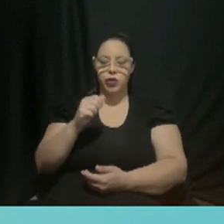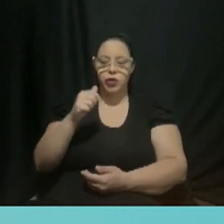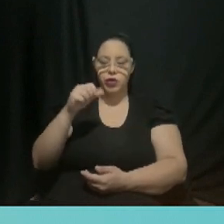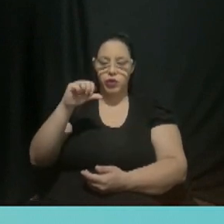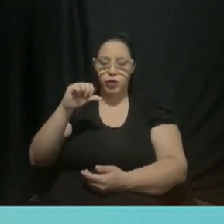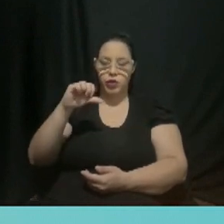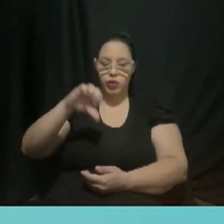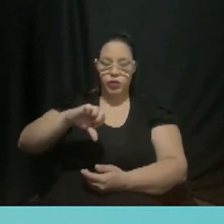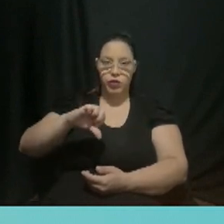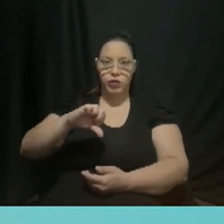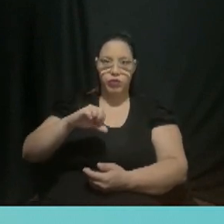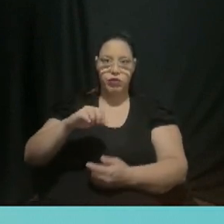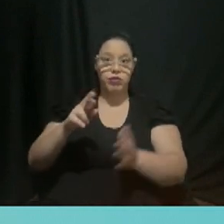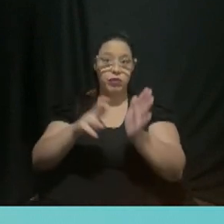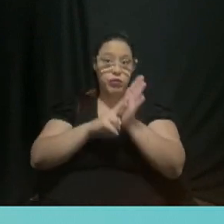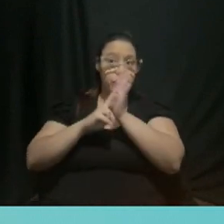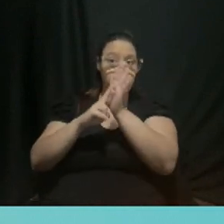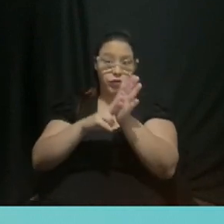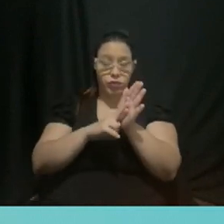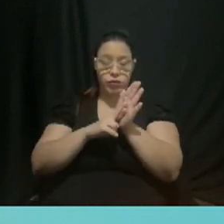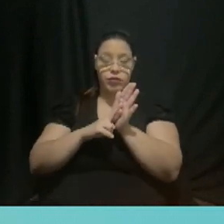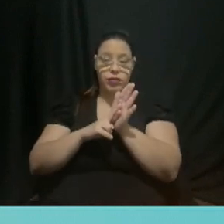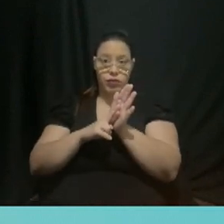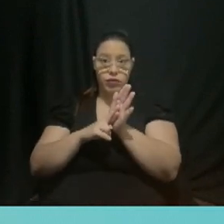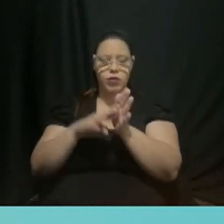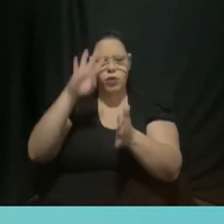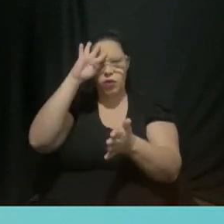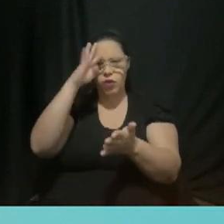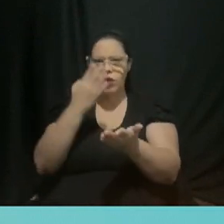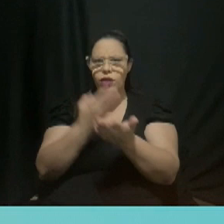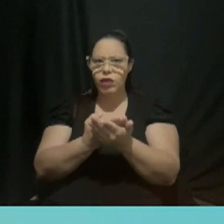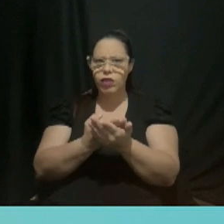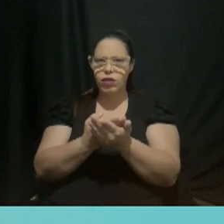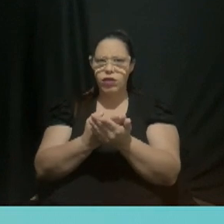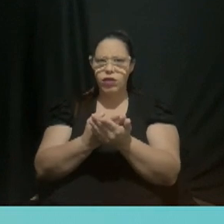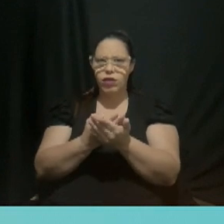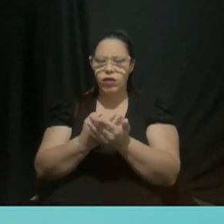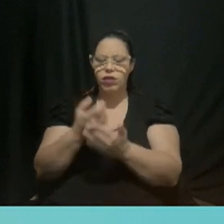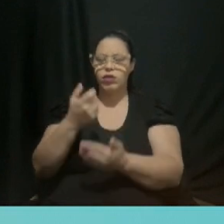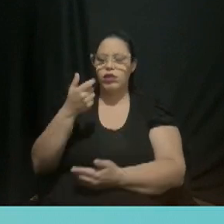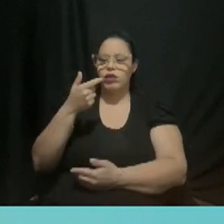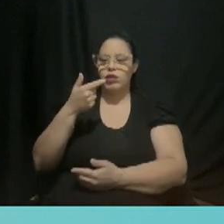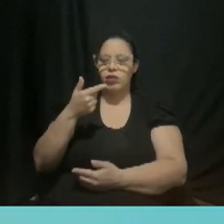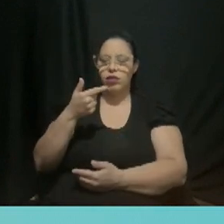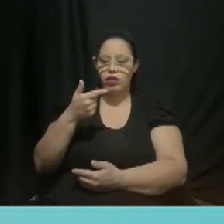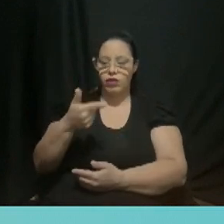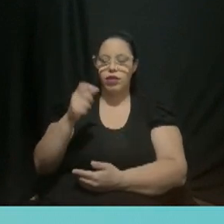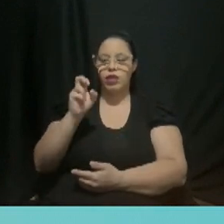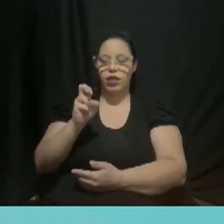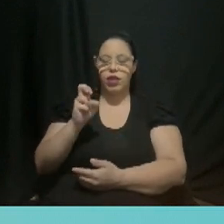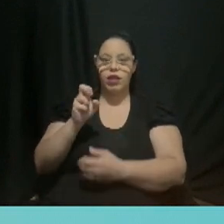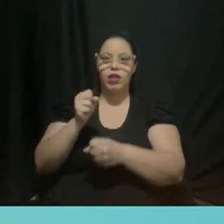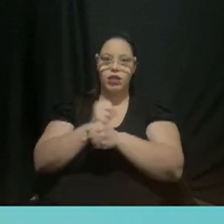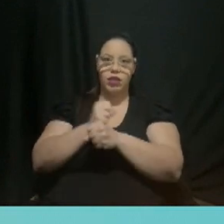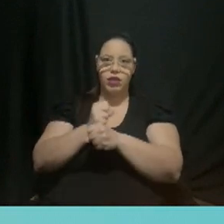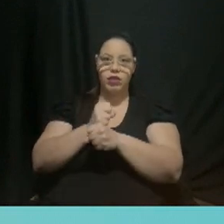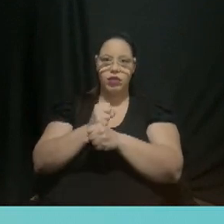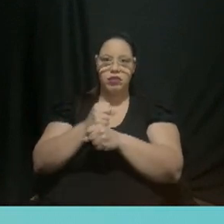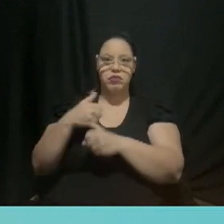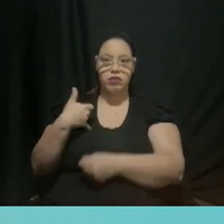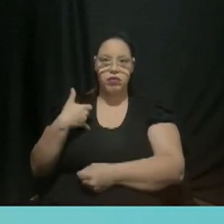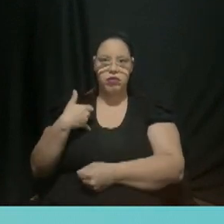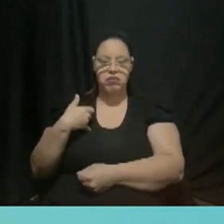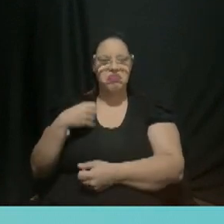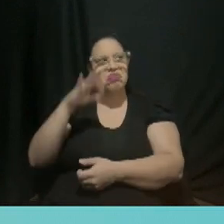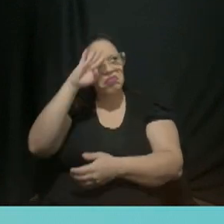da espécie e acreditavam que tinha cerca de 25 anos. Porém, após a análise, chegaram à conclusão que o